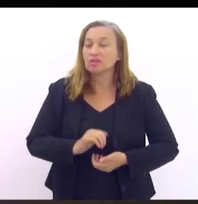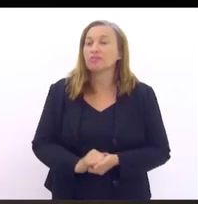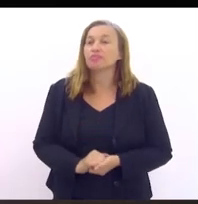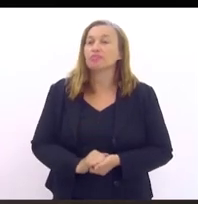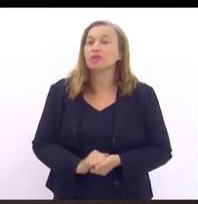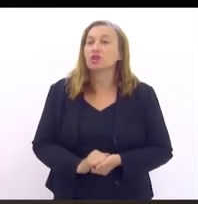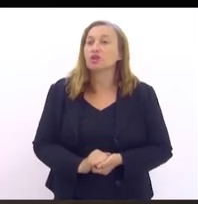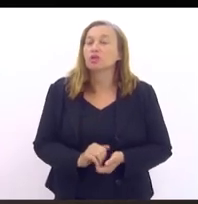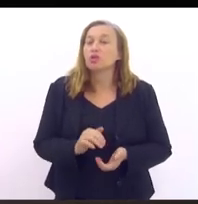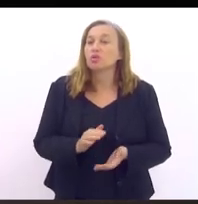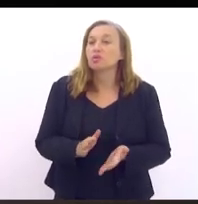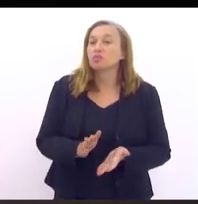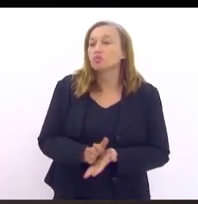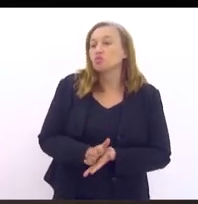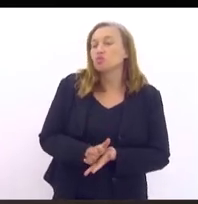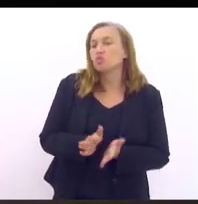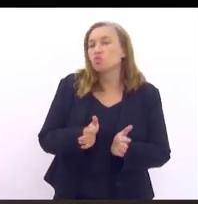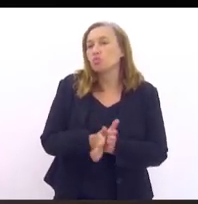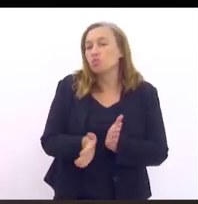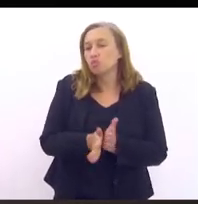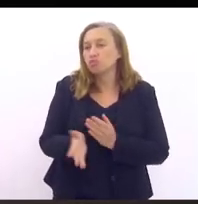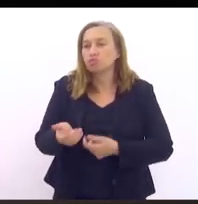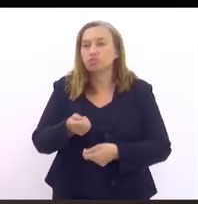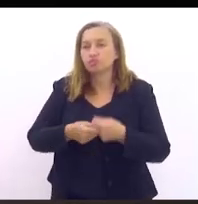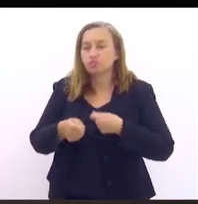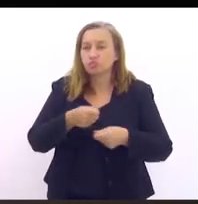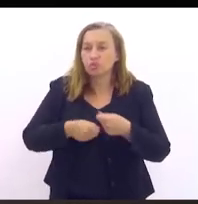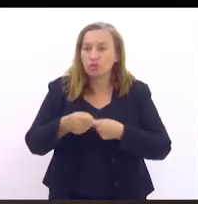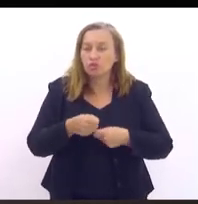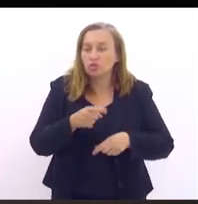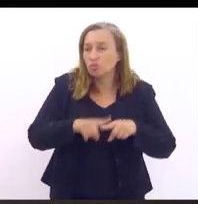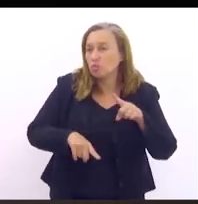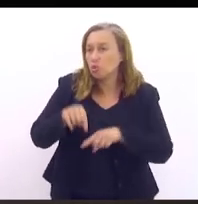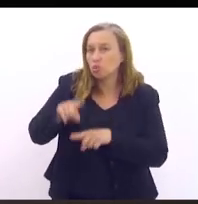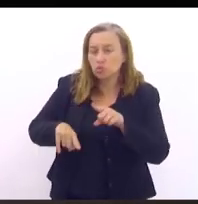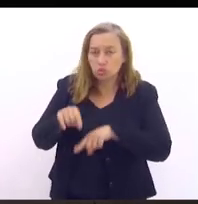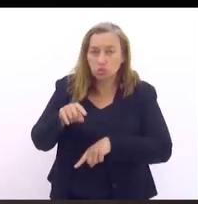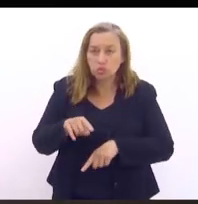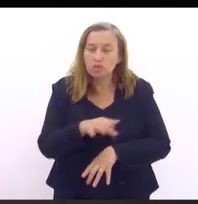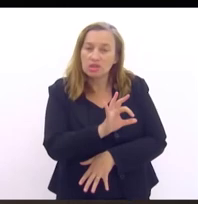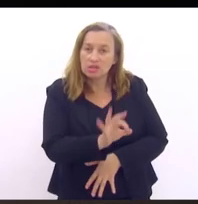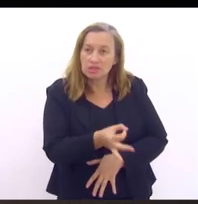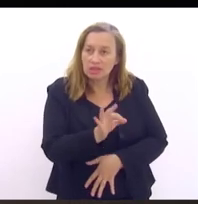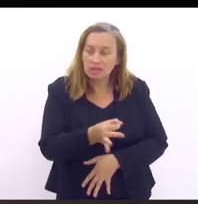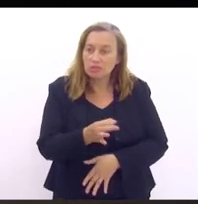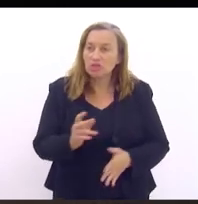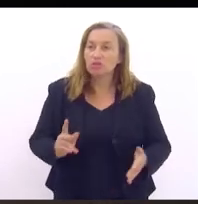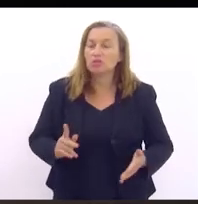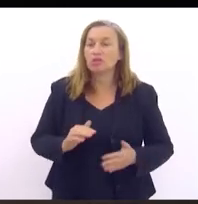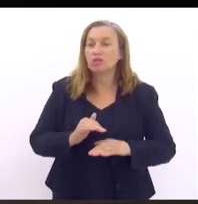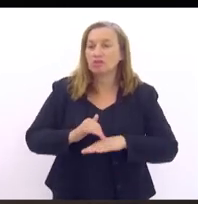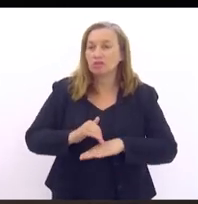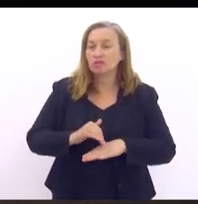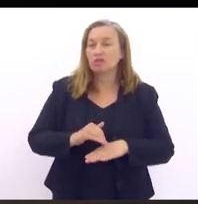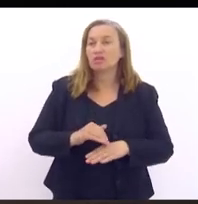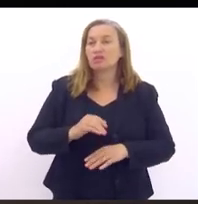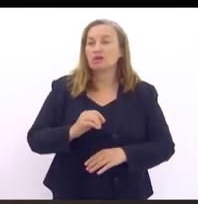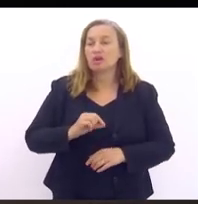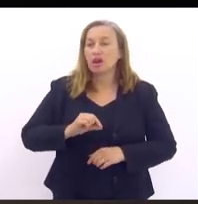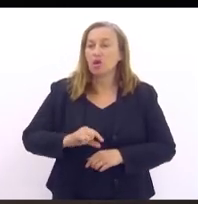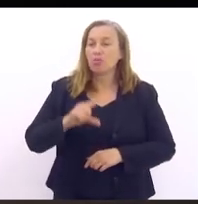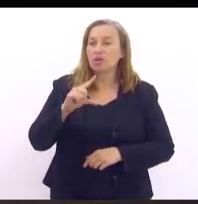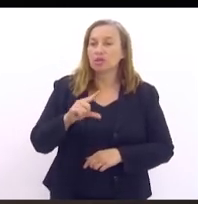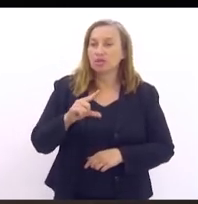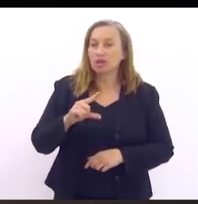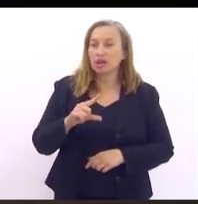custo tributário na comercialização de produtos, consequentemente, o que vai aumentar? Vai aumentar o custo